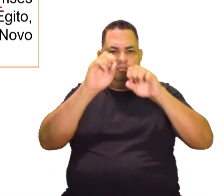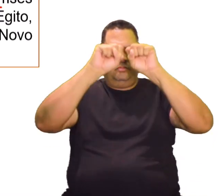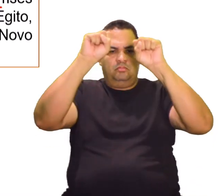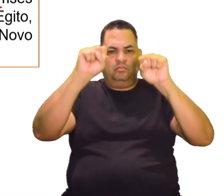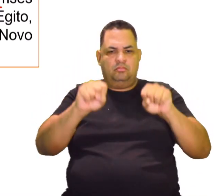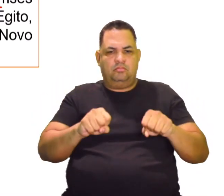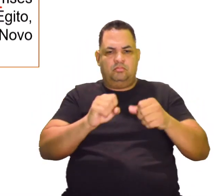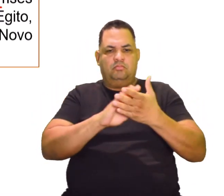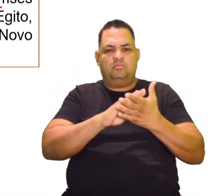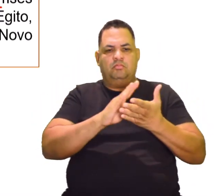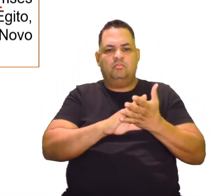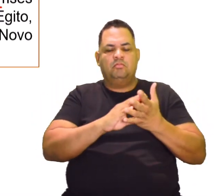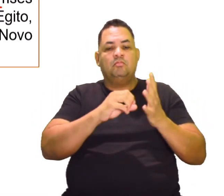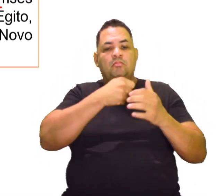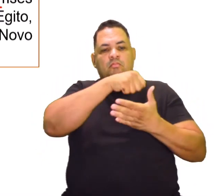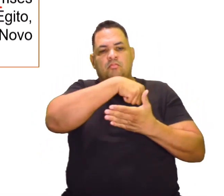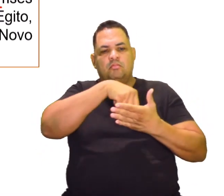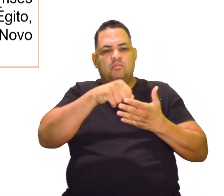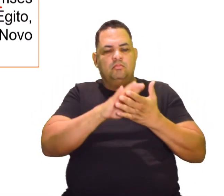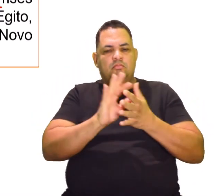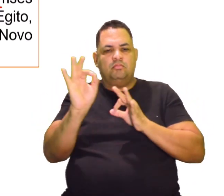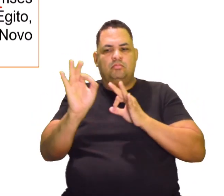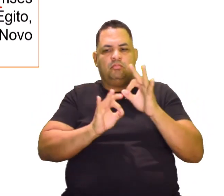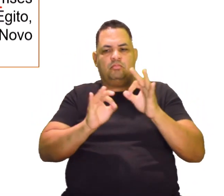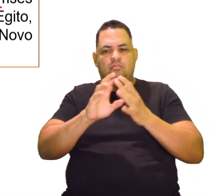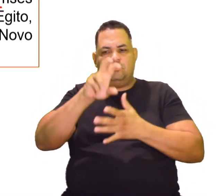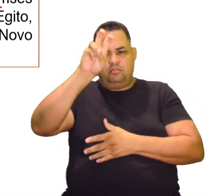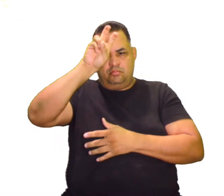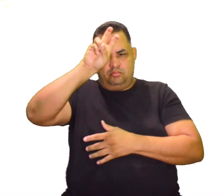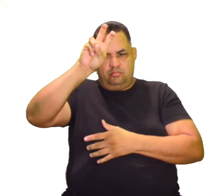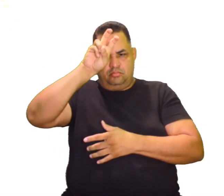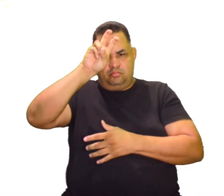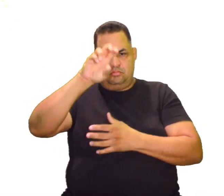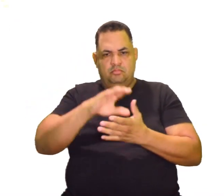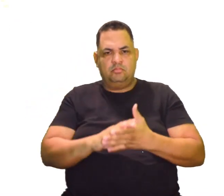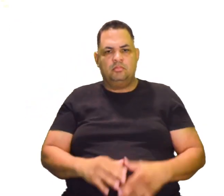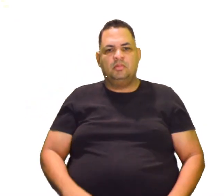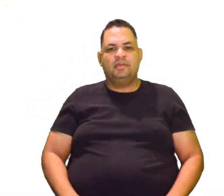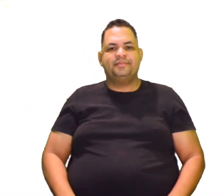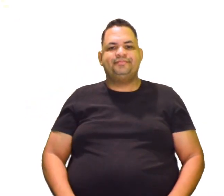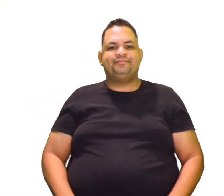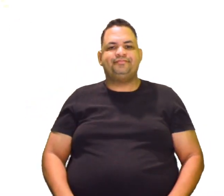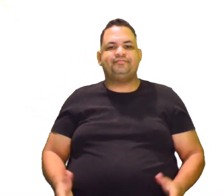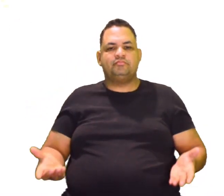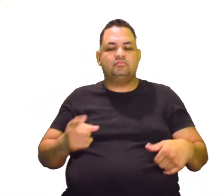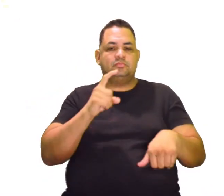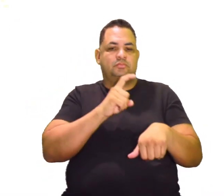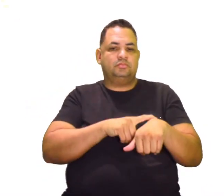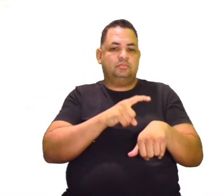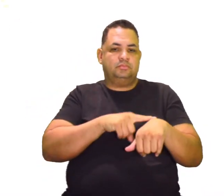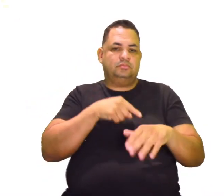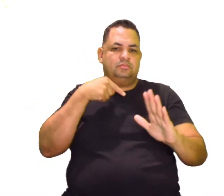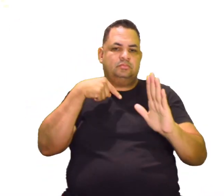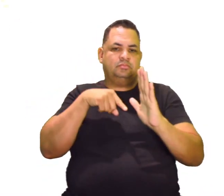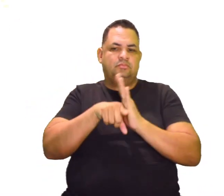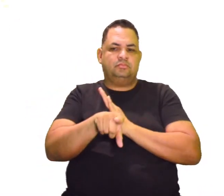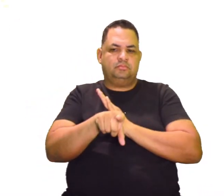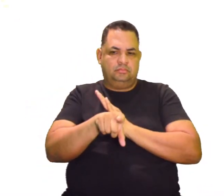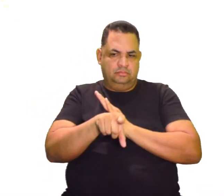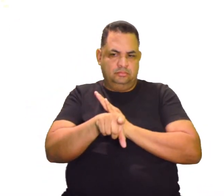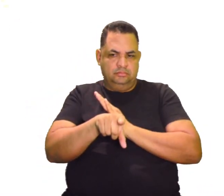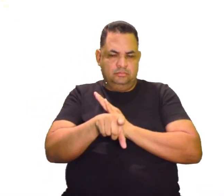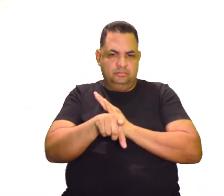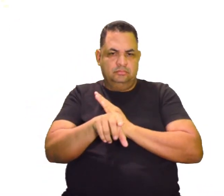de escrita criado aí pelos egípcios. Então, vamos para a hora do quiz. Tem uma pergunta do quiz